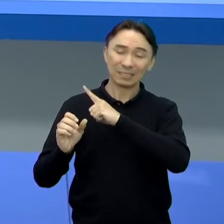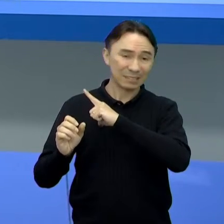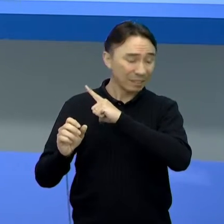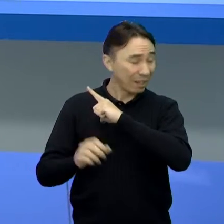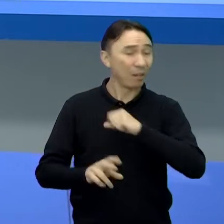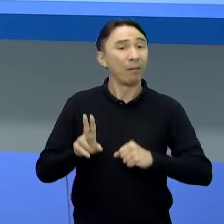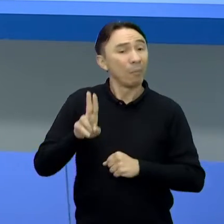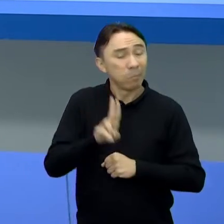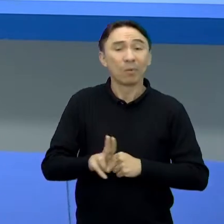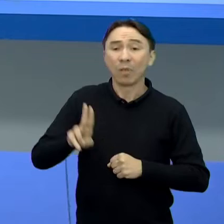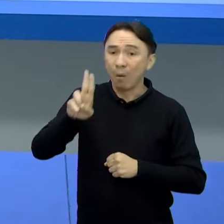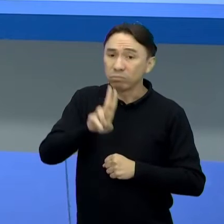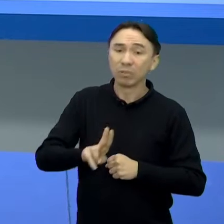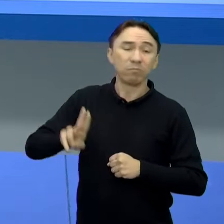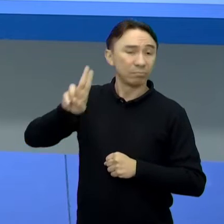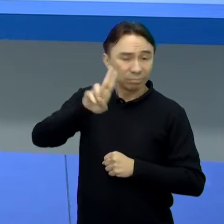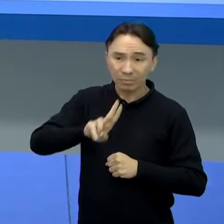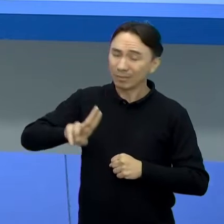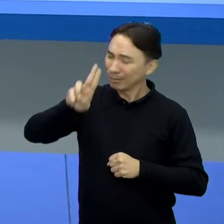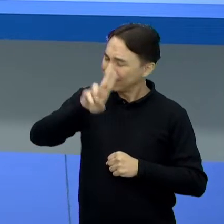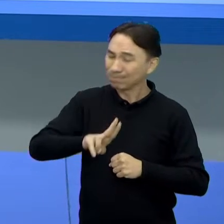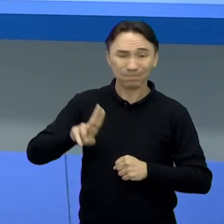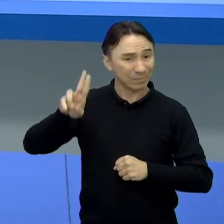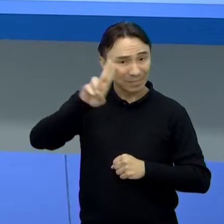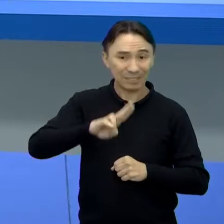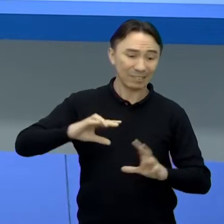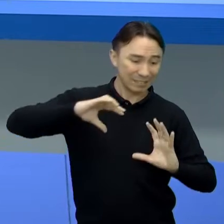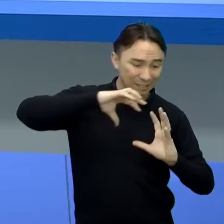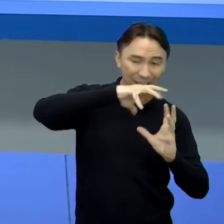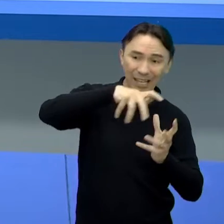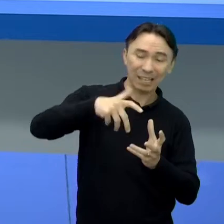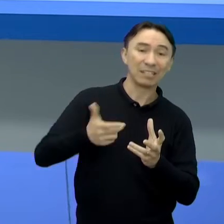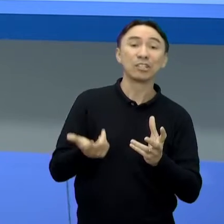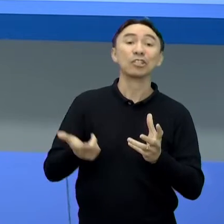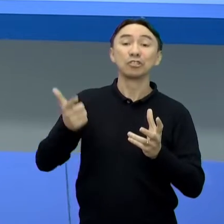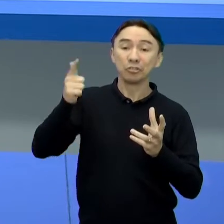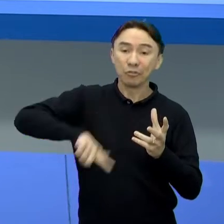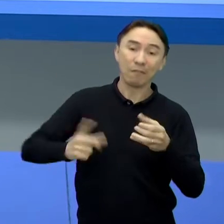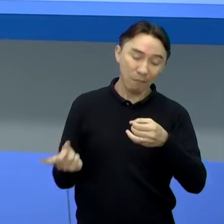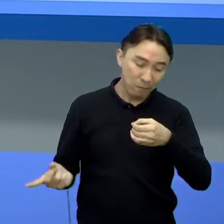mais do que a Terra consegue repor aí,